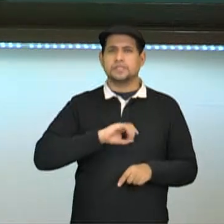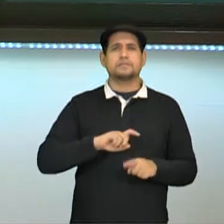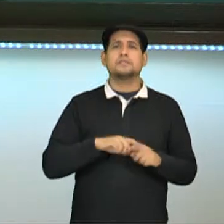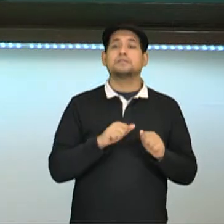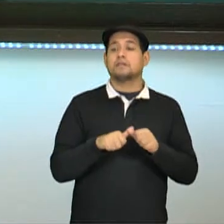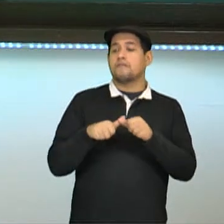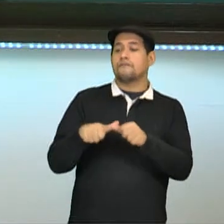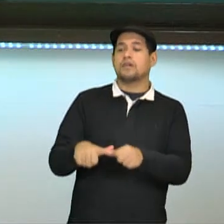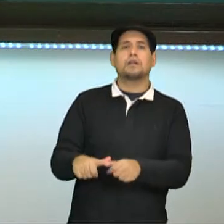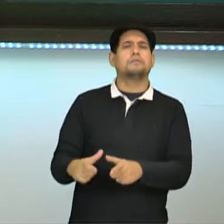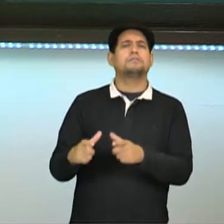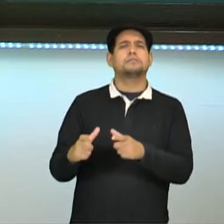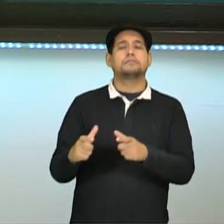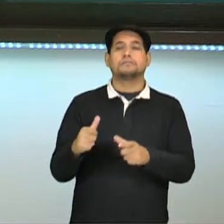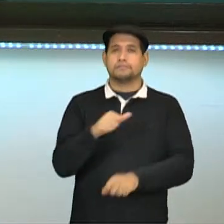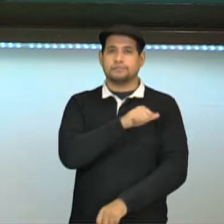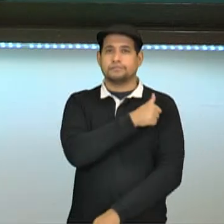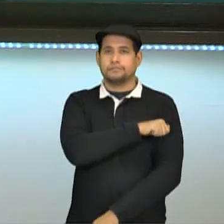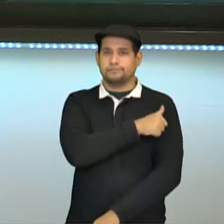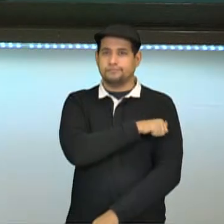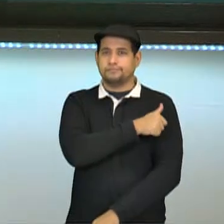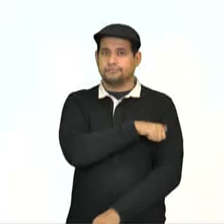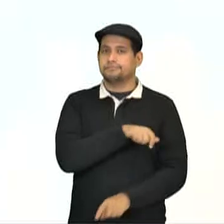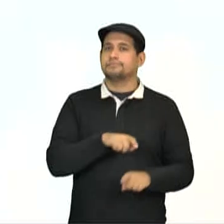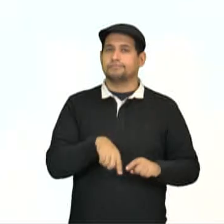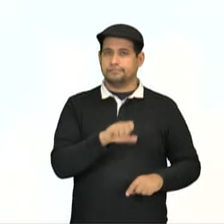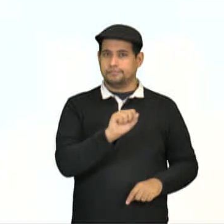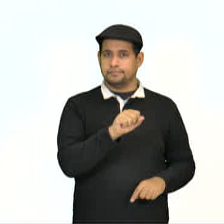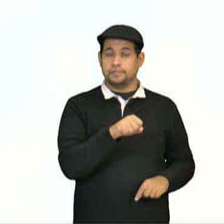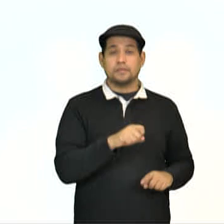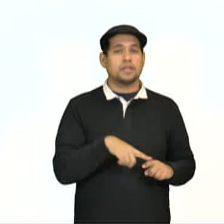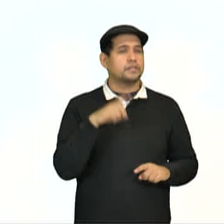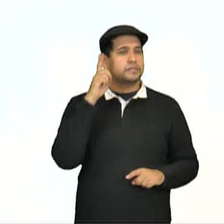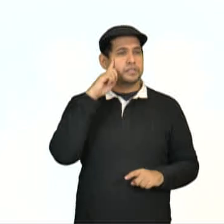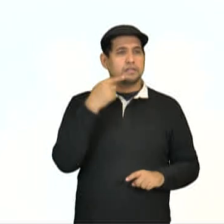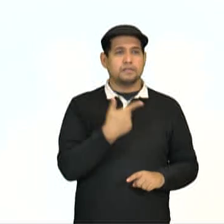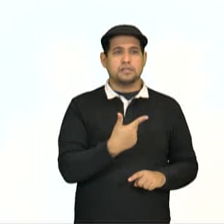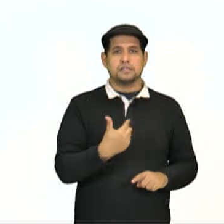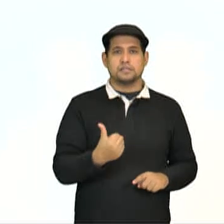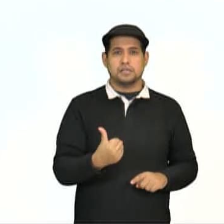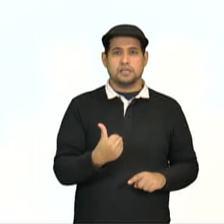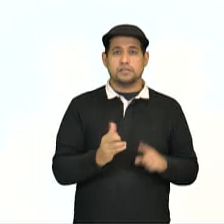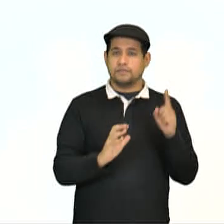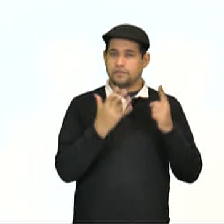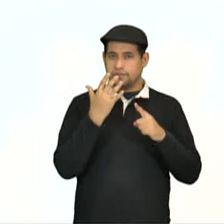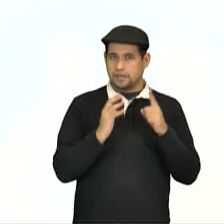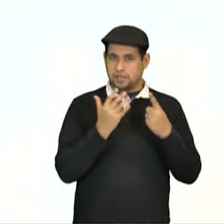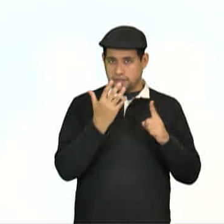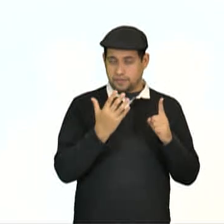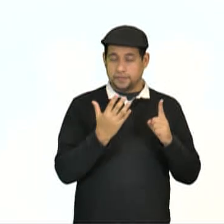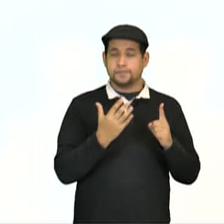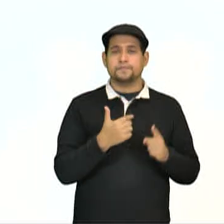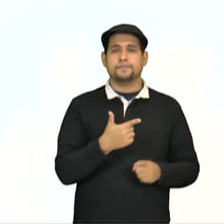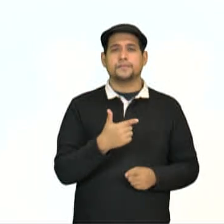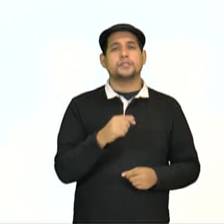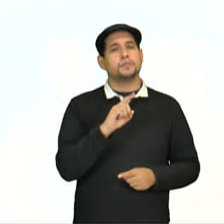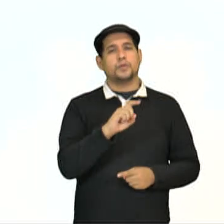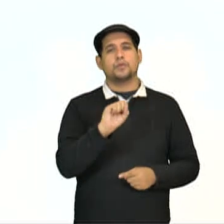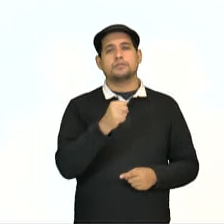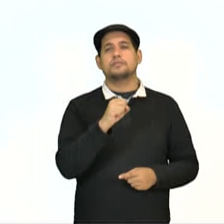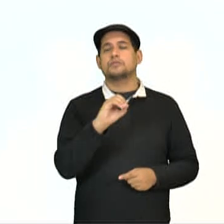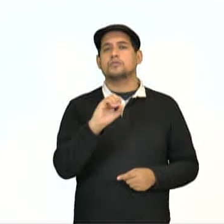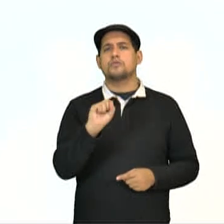se fixar no Rio de Janeiro. Isso em 26 de fevereiro de 1808, Então a gente vai ter